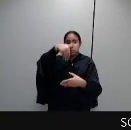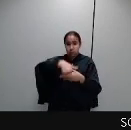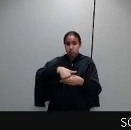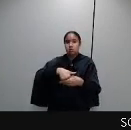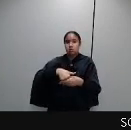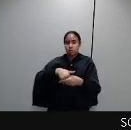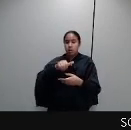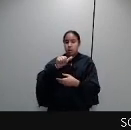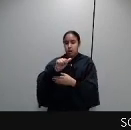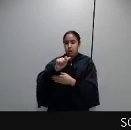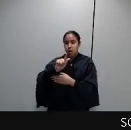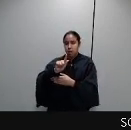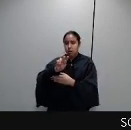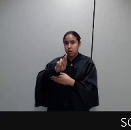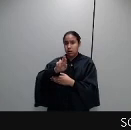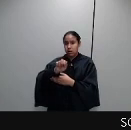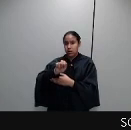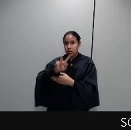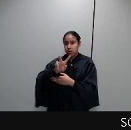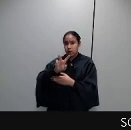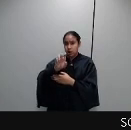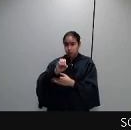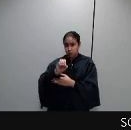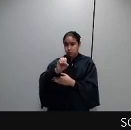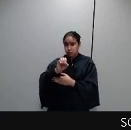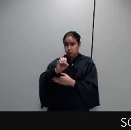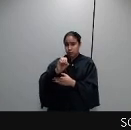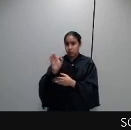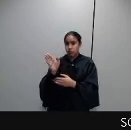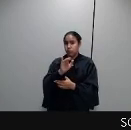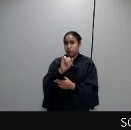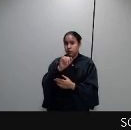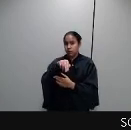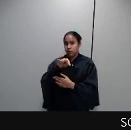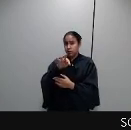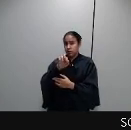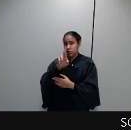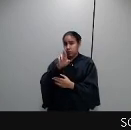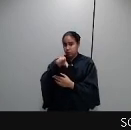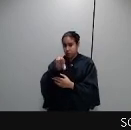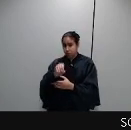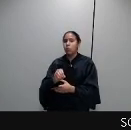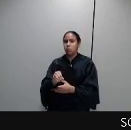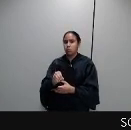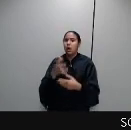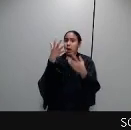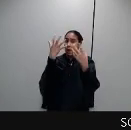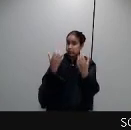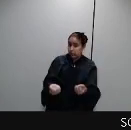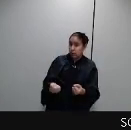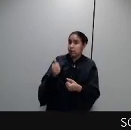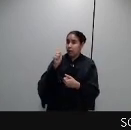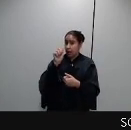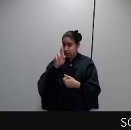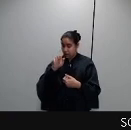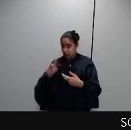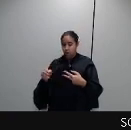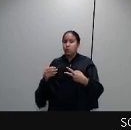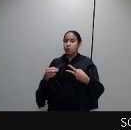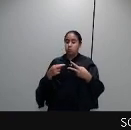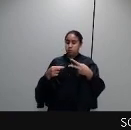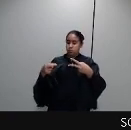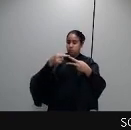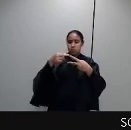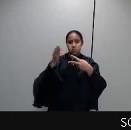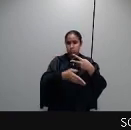conhecer do agravo e não conhecer do recurso especial nos termos do voto condutor